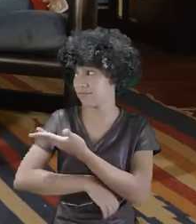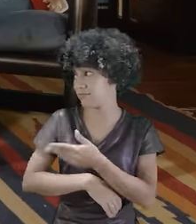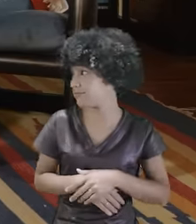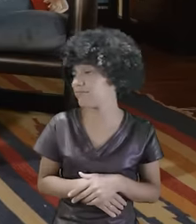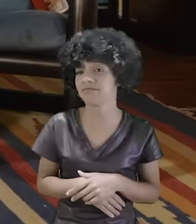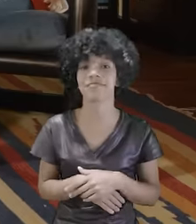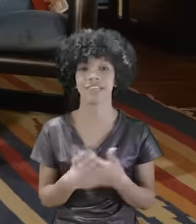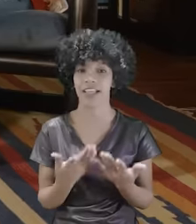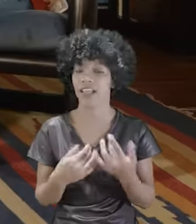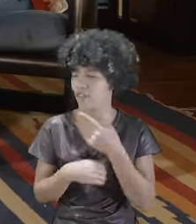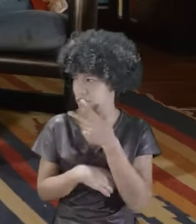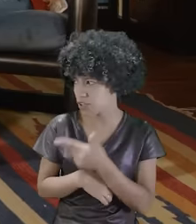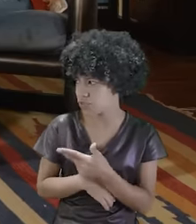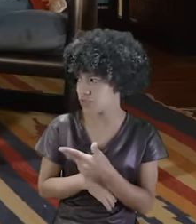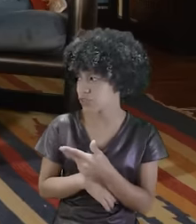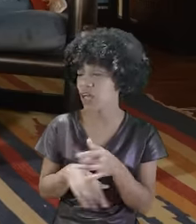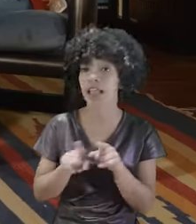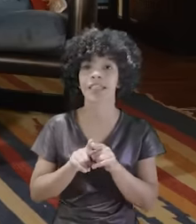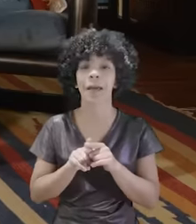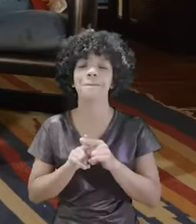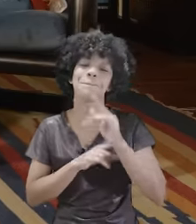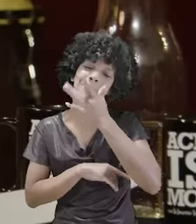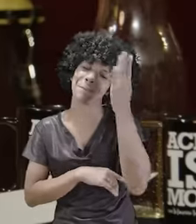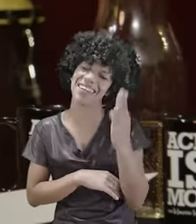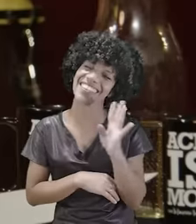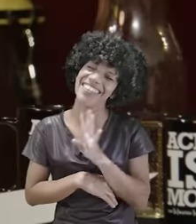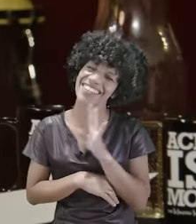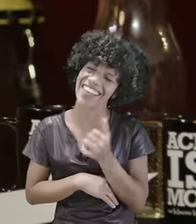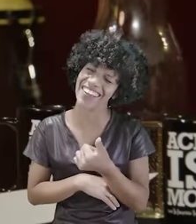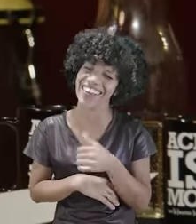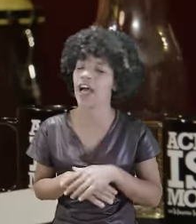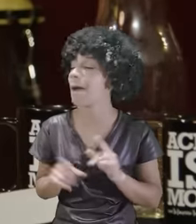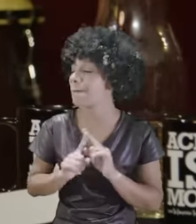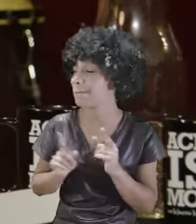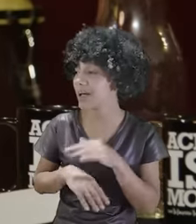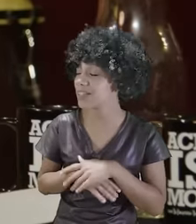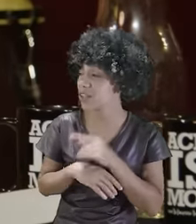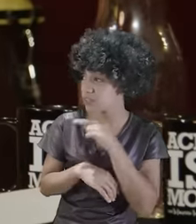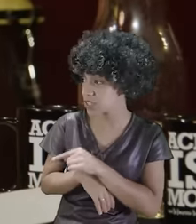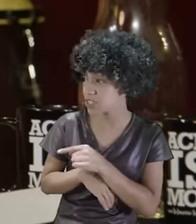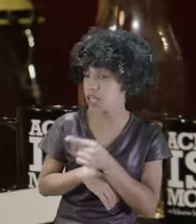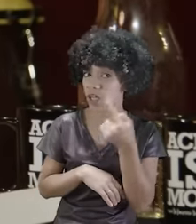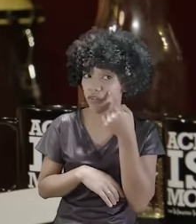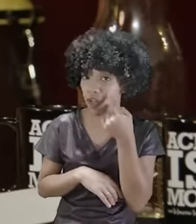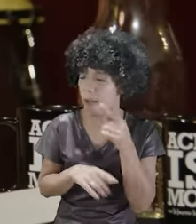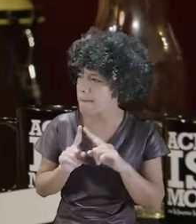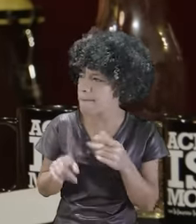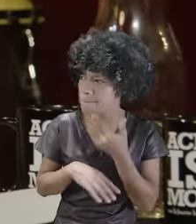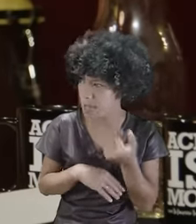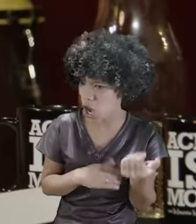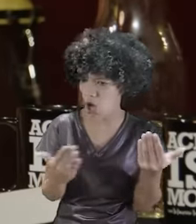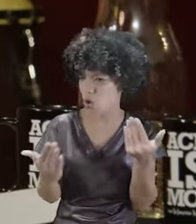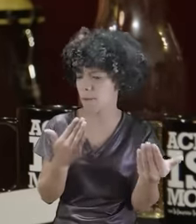é isso se você acha que você tem uma ideia Zinha entendi é você vê eles lá e